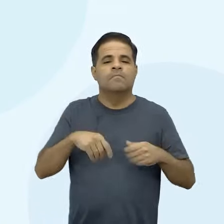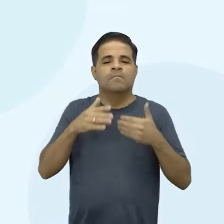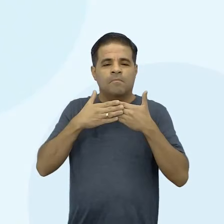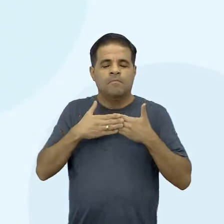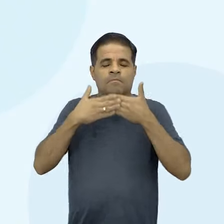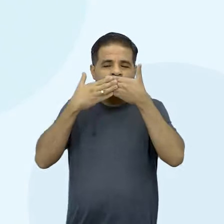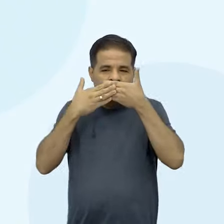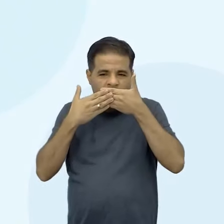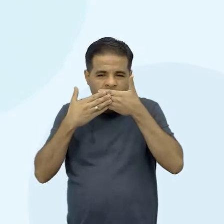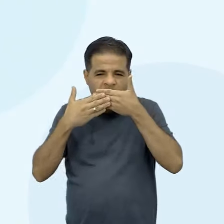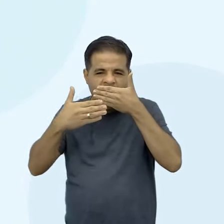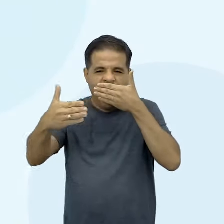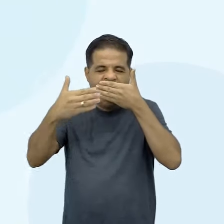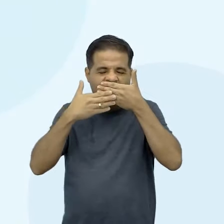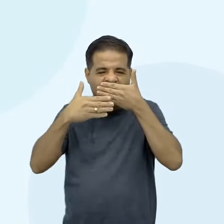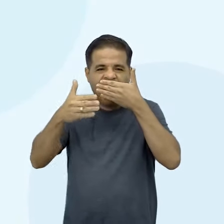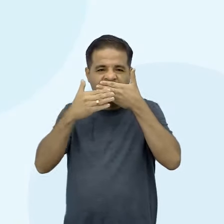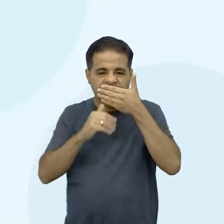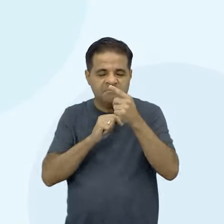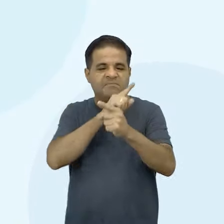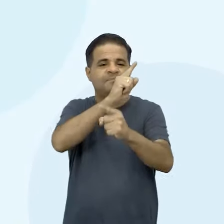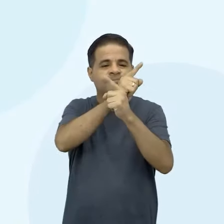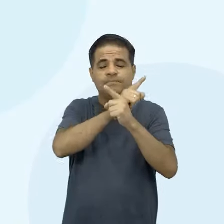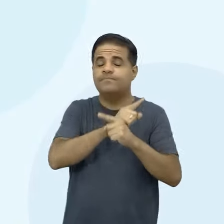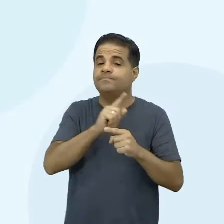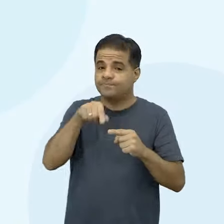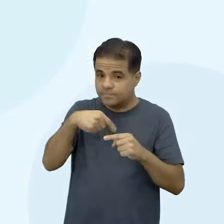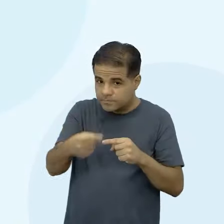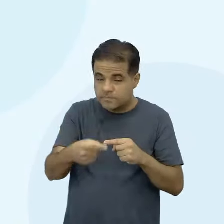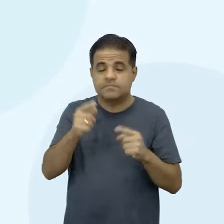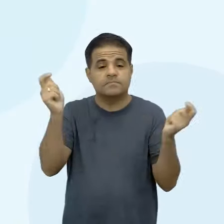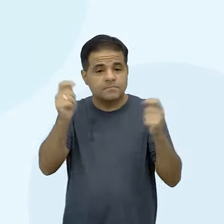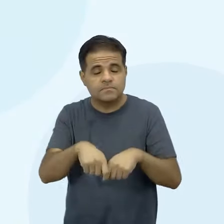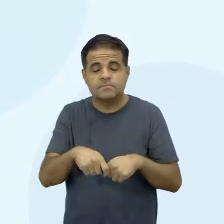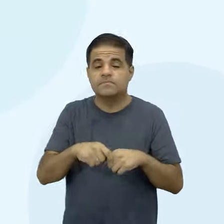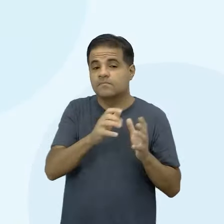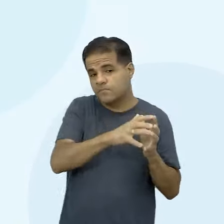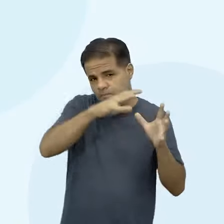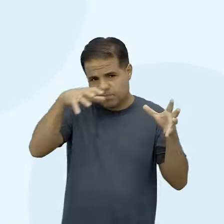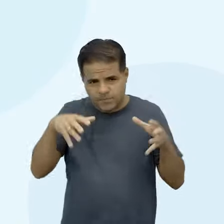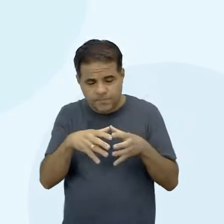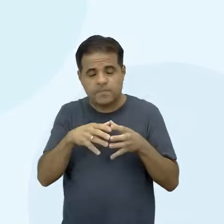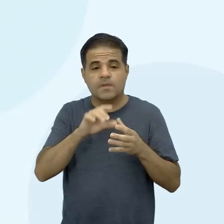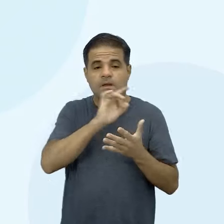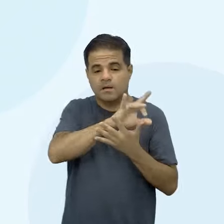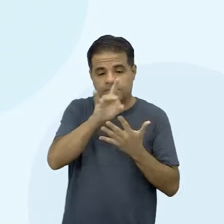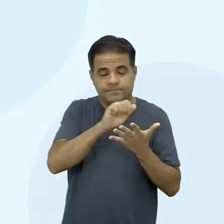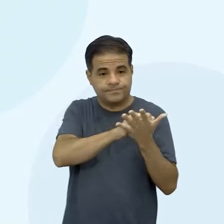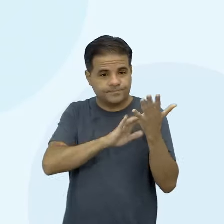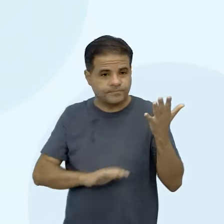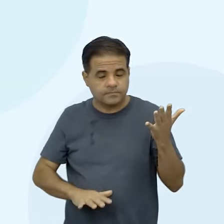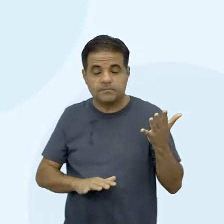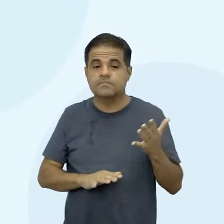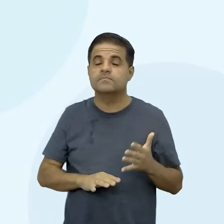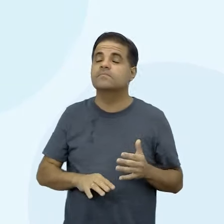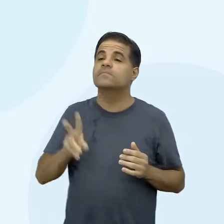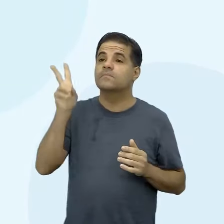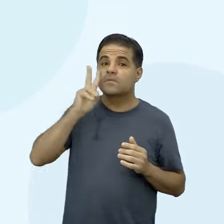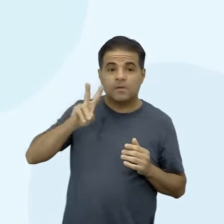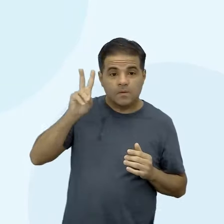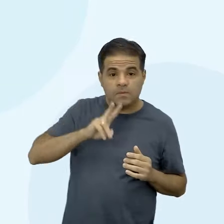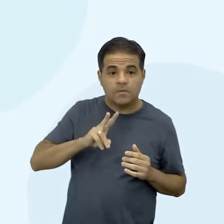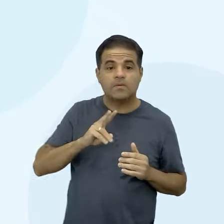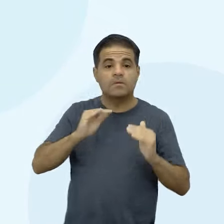encontrar ao longo das atividades desse componente e, por sua vez, aí o percurso, né, de cada uma das atividades. Só para relembrar,